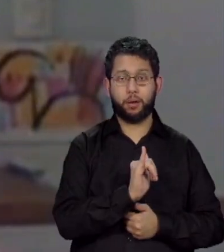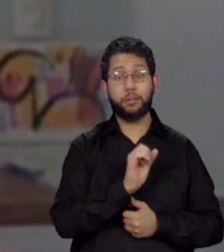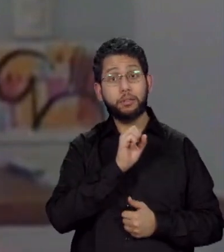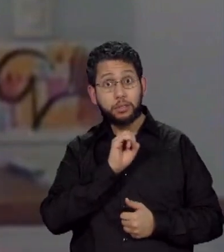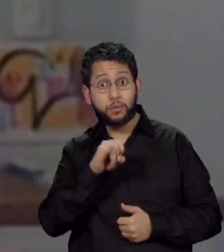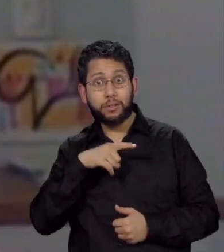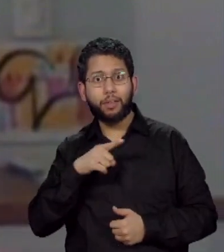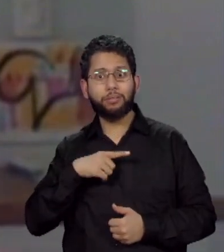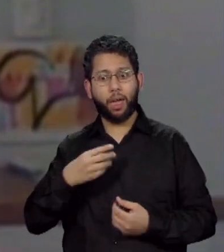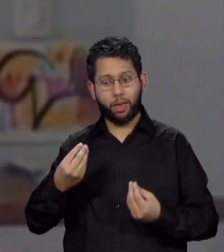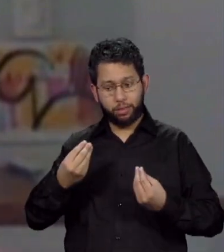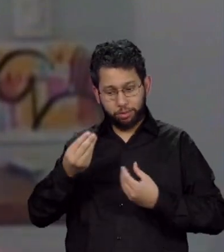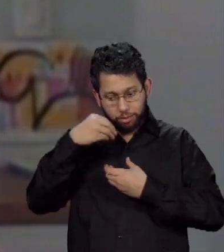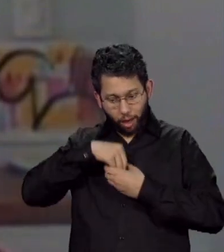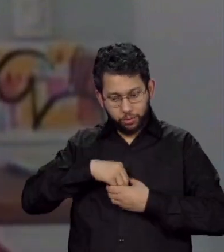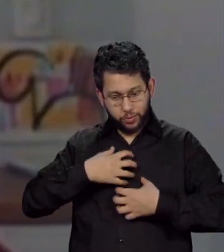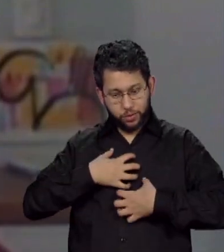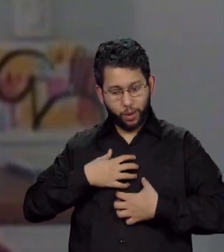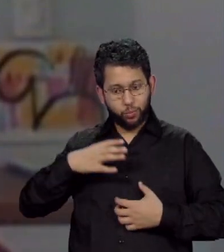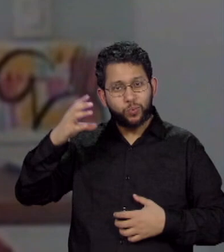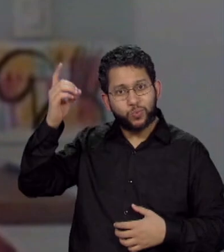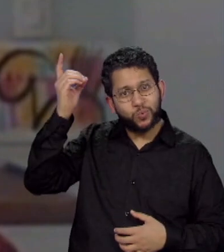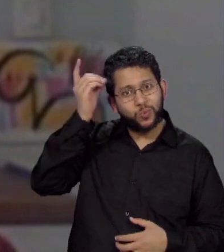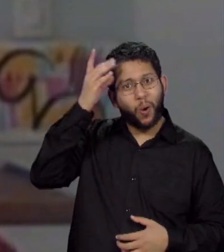tiver um talento nato, né?